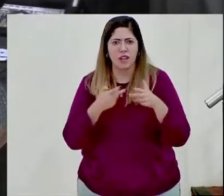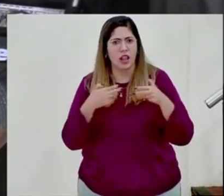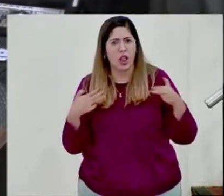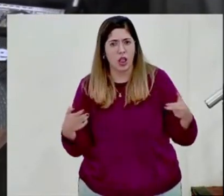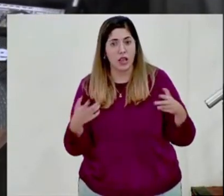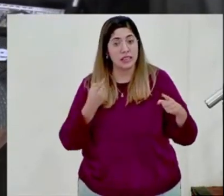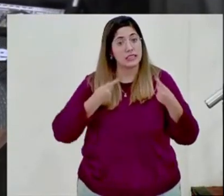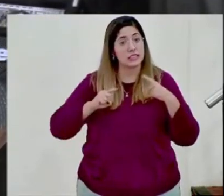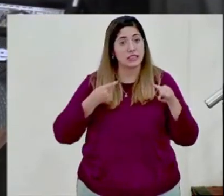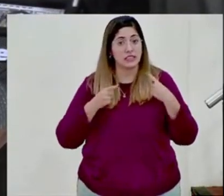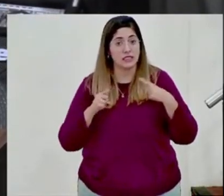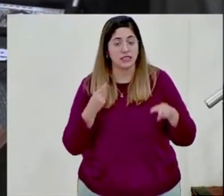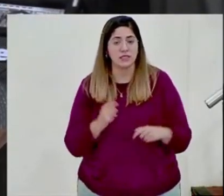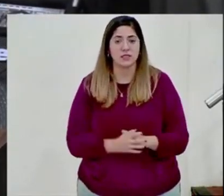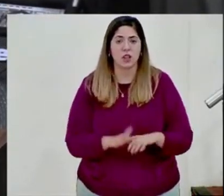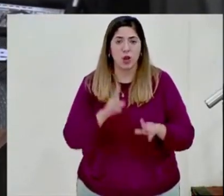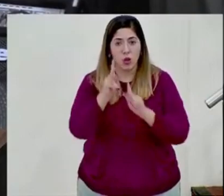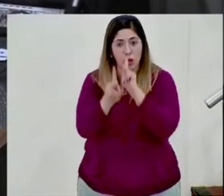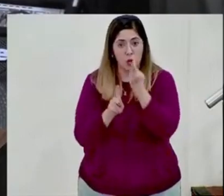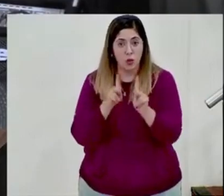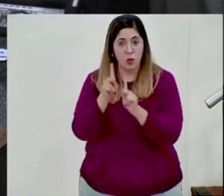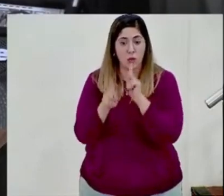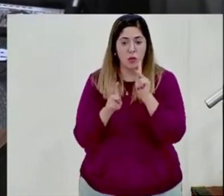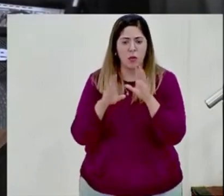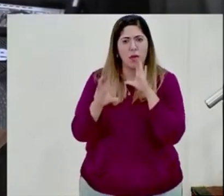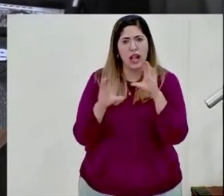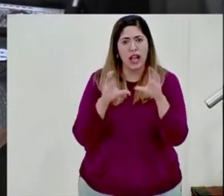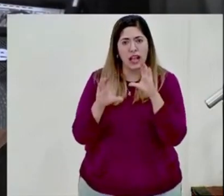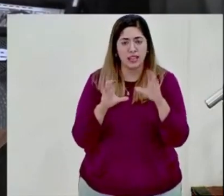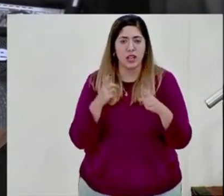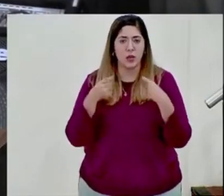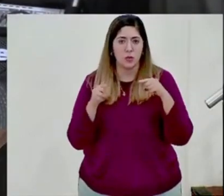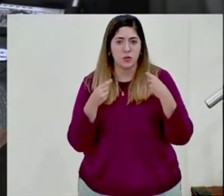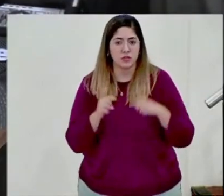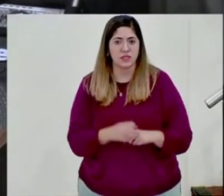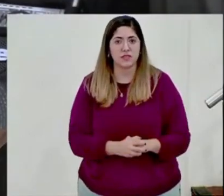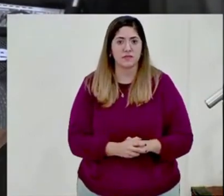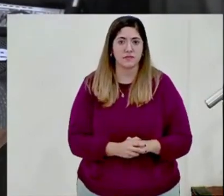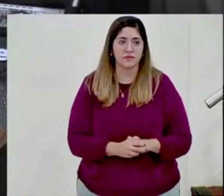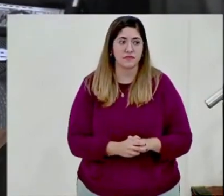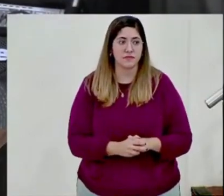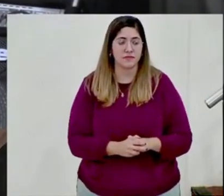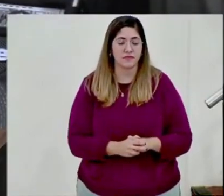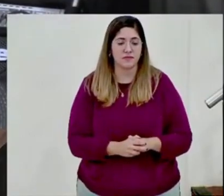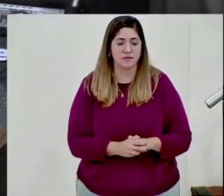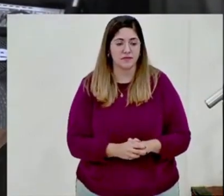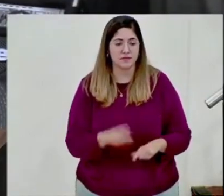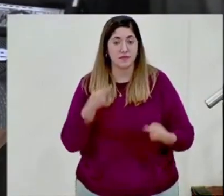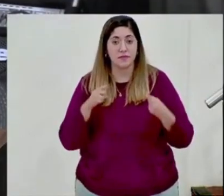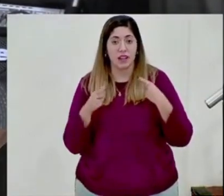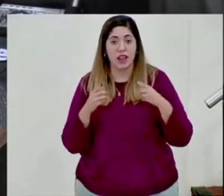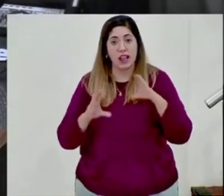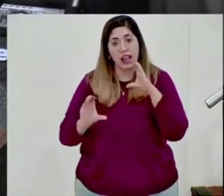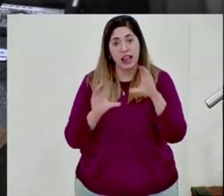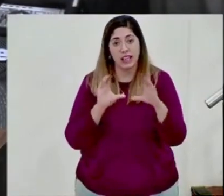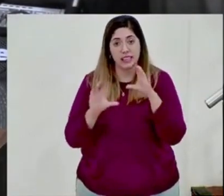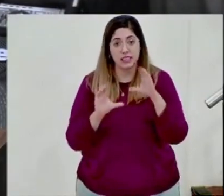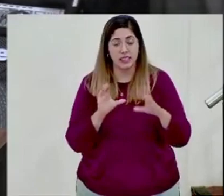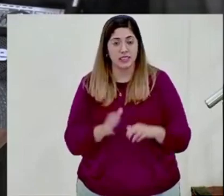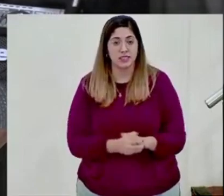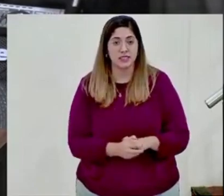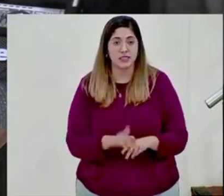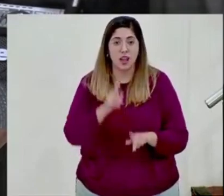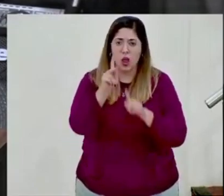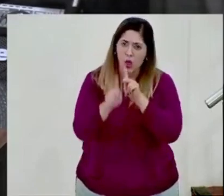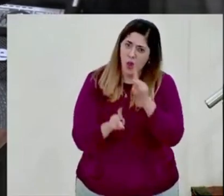do povo de Israel. Deus mandou o povo cantar estas canções. Isso aqui era uma música que foi cantada pelo